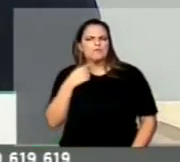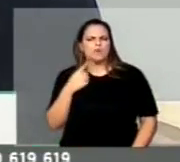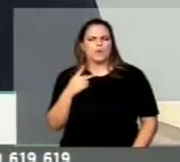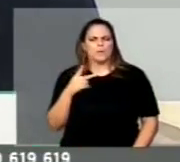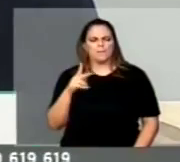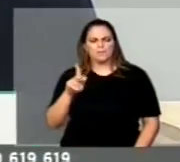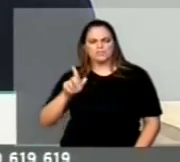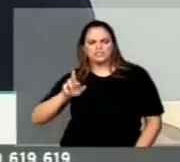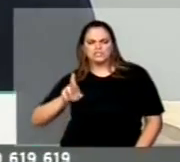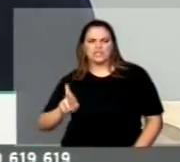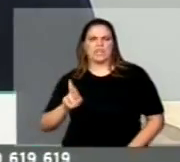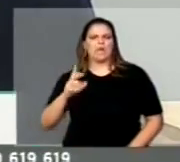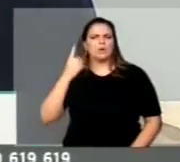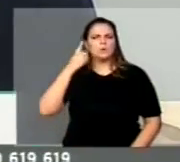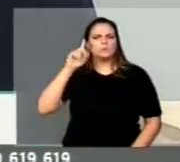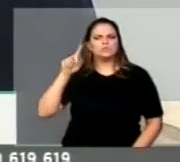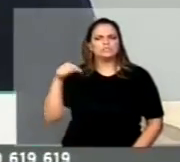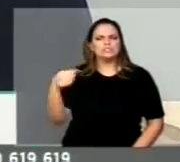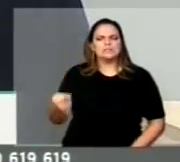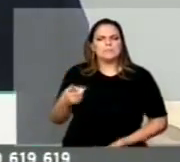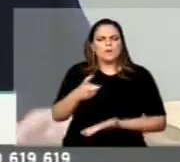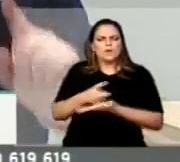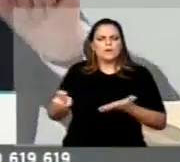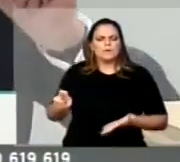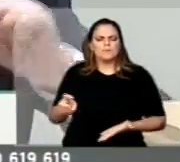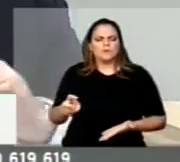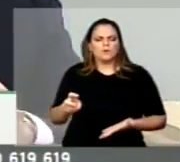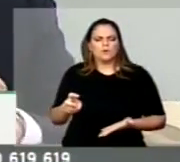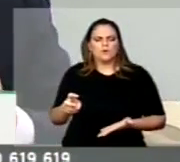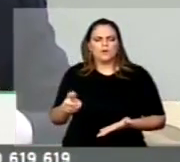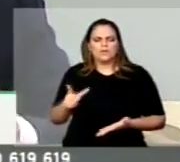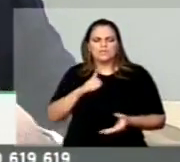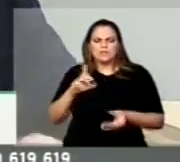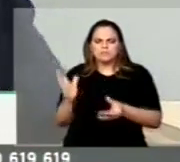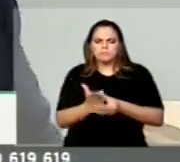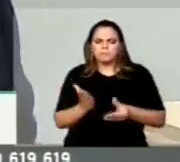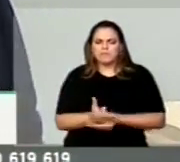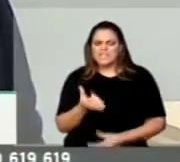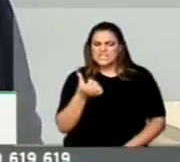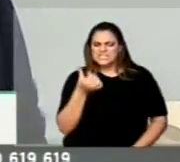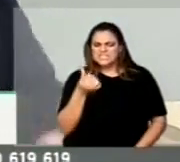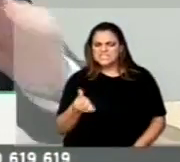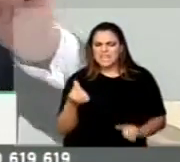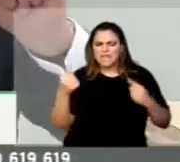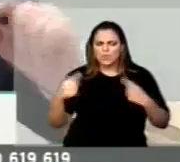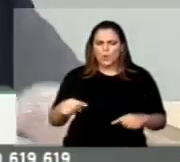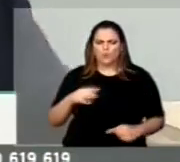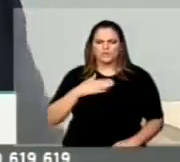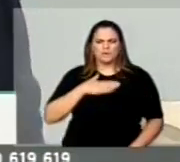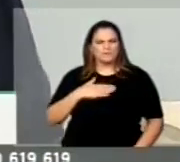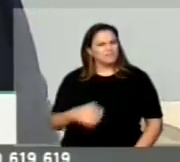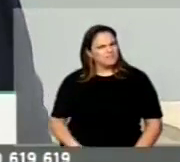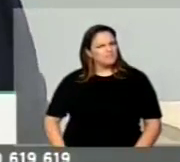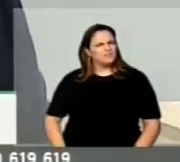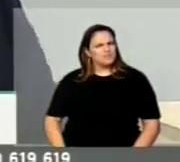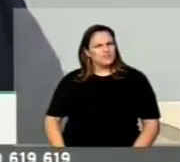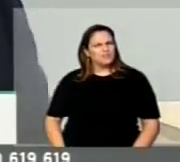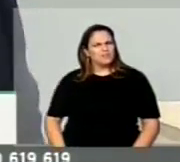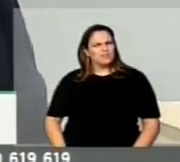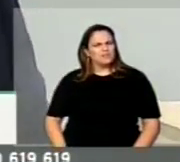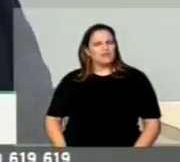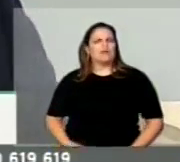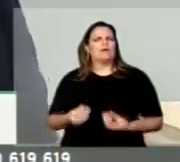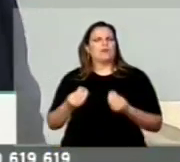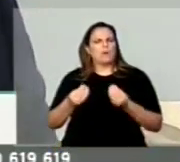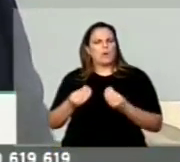dia da aprovação do impeachment, em 17 de abril, ter aberto 6 inquéritos novos contra mim. É muito estranho a seletividade da